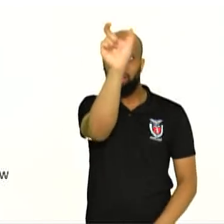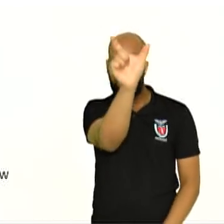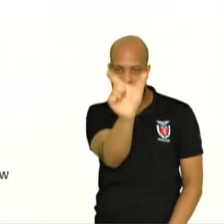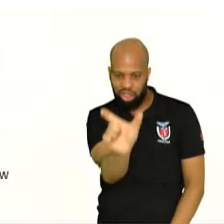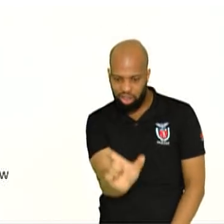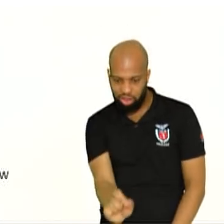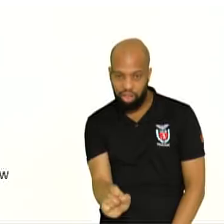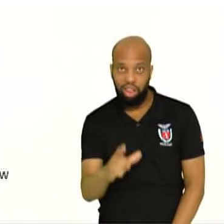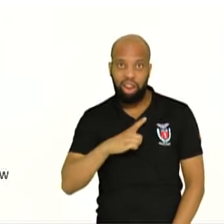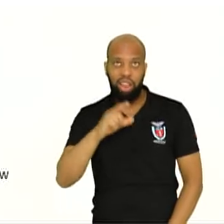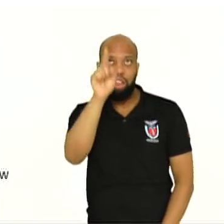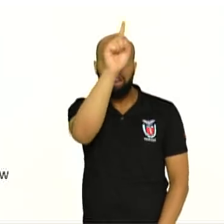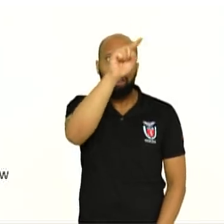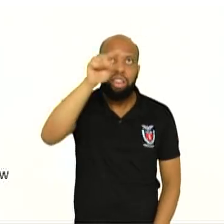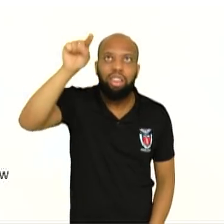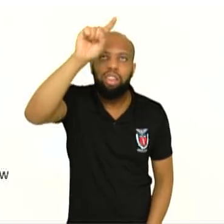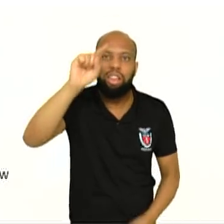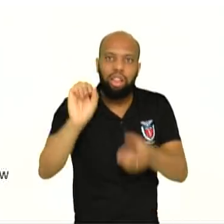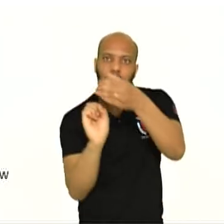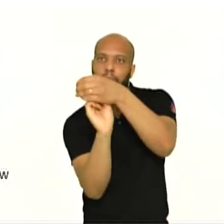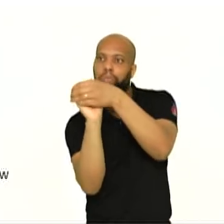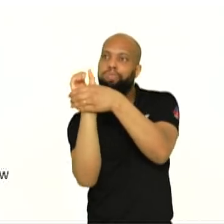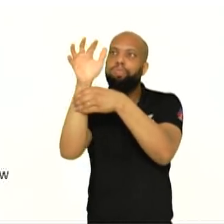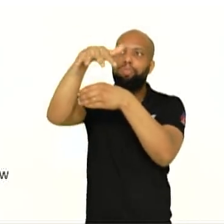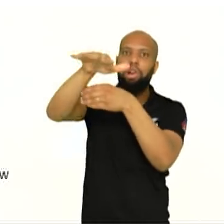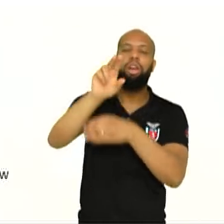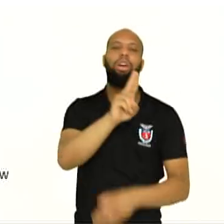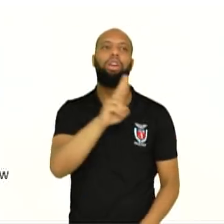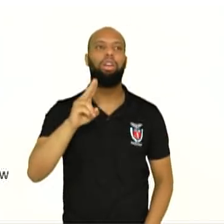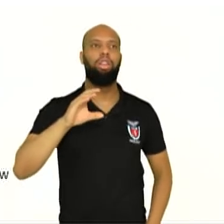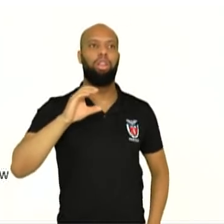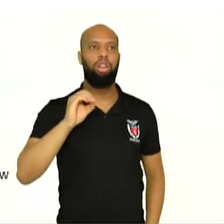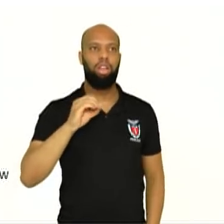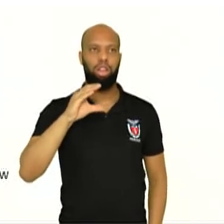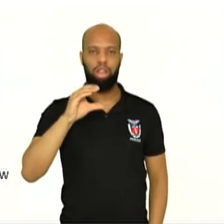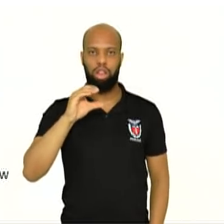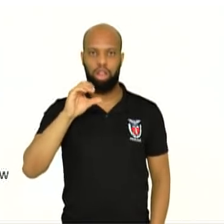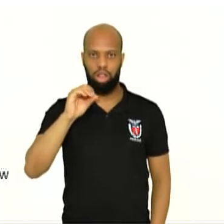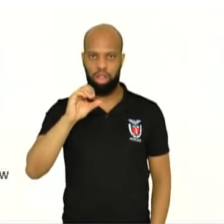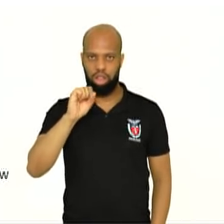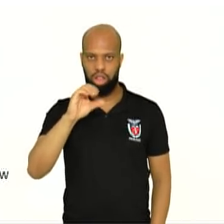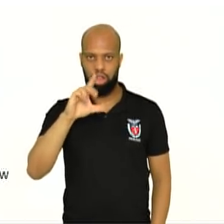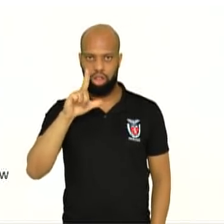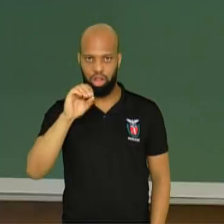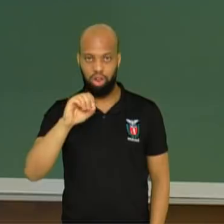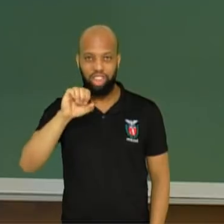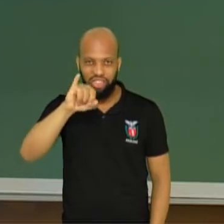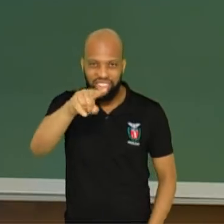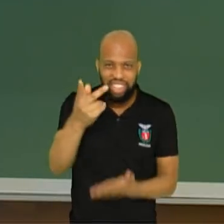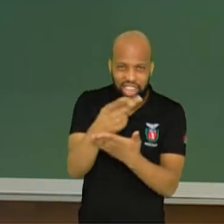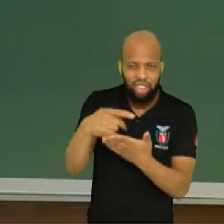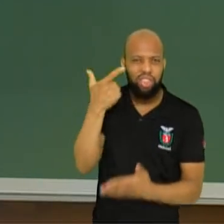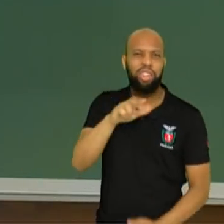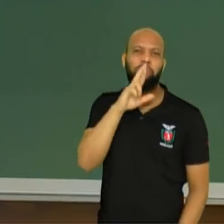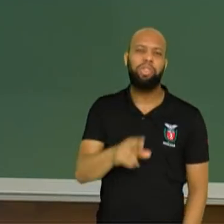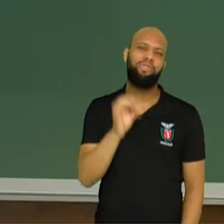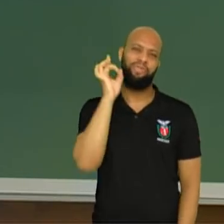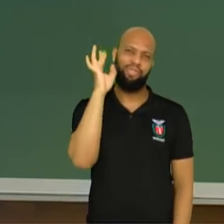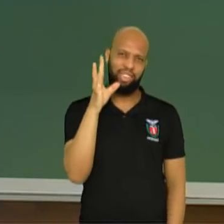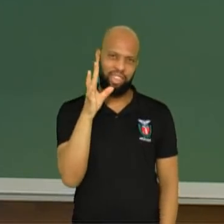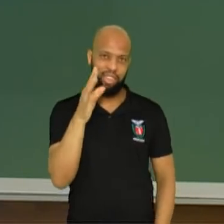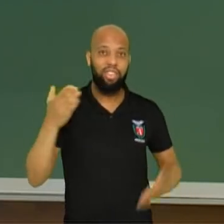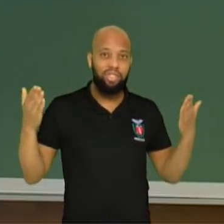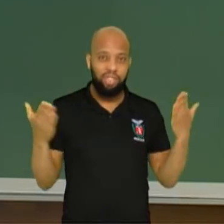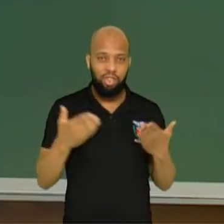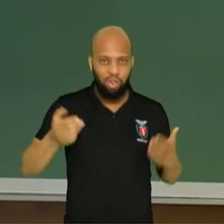a água, a gente vai chamar de ósculo. Se você fez o seu desenho, você conseguiu responder, olha, com muita facilidade. Então,